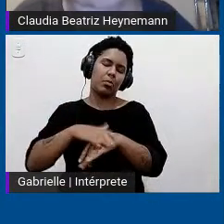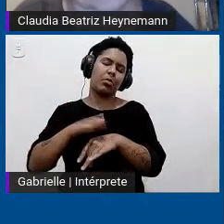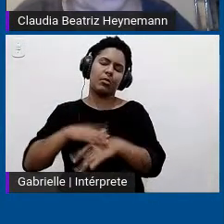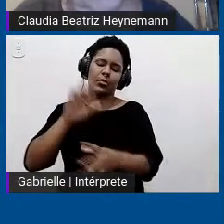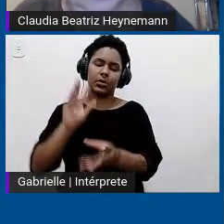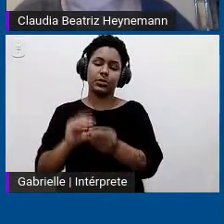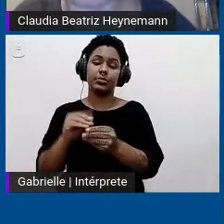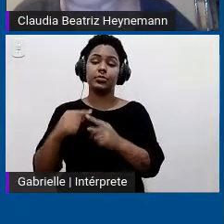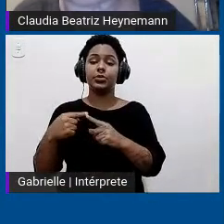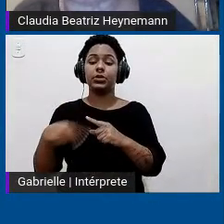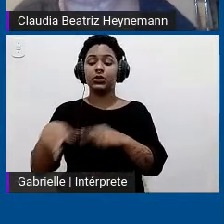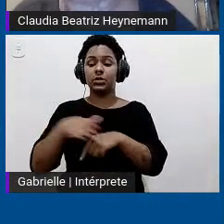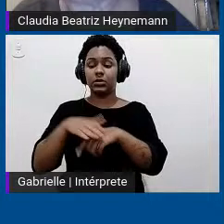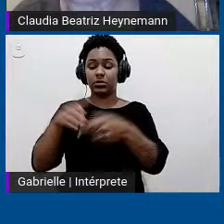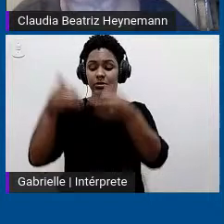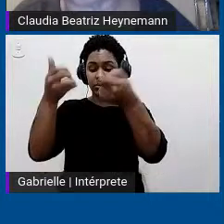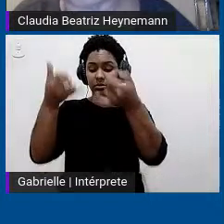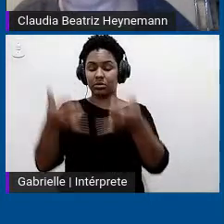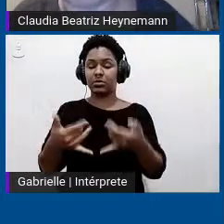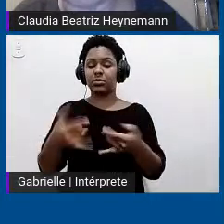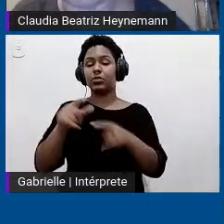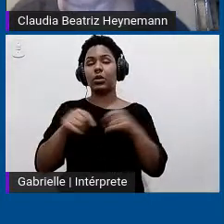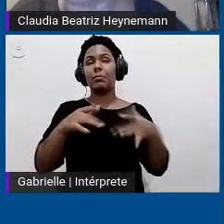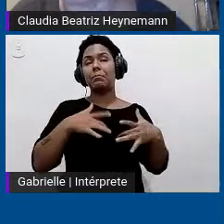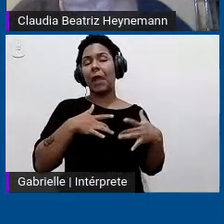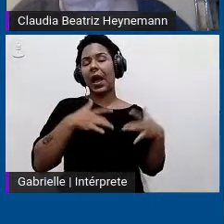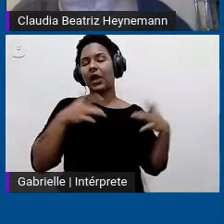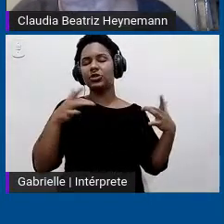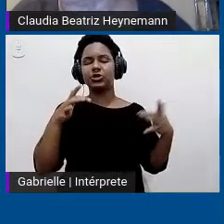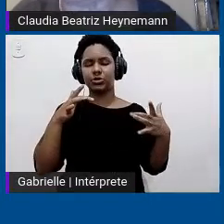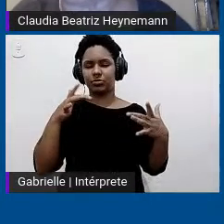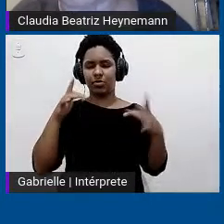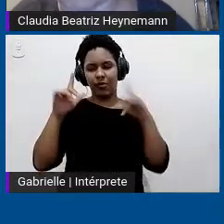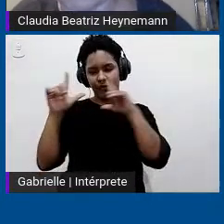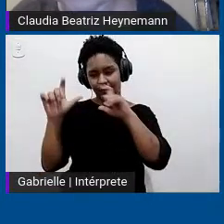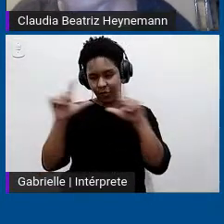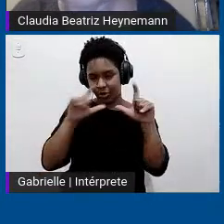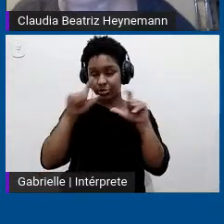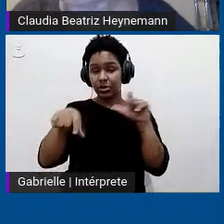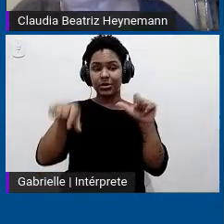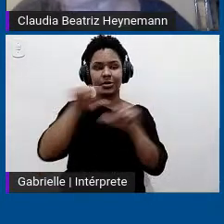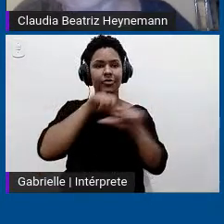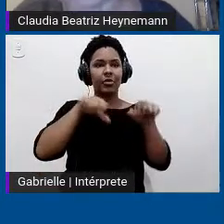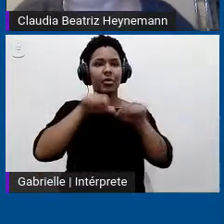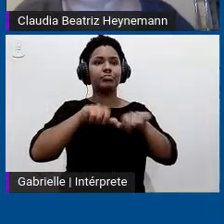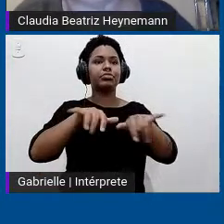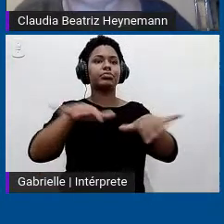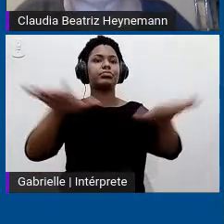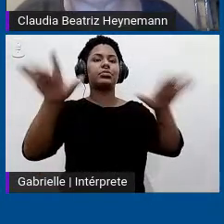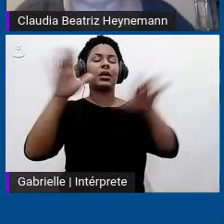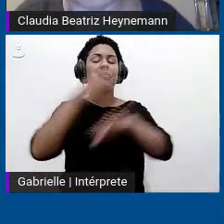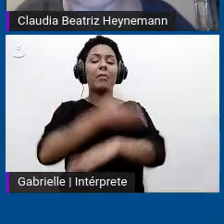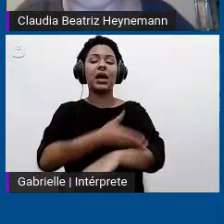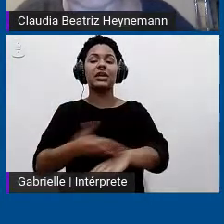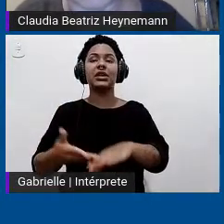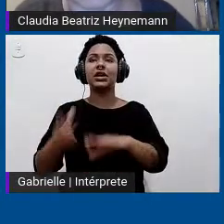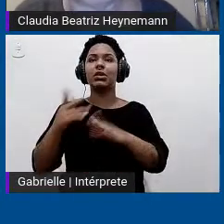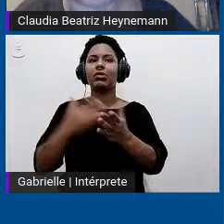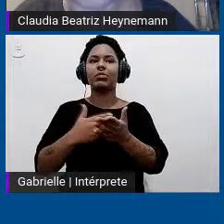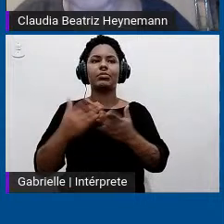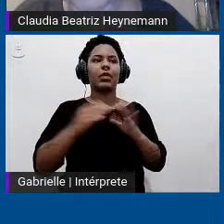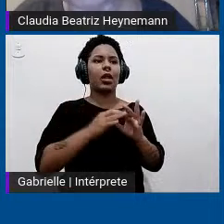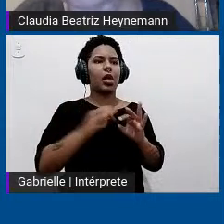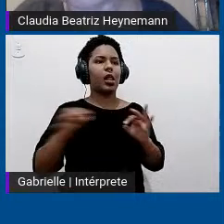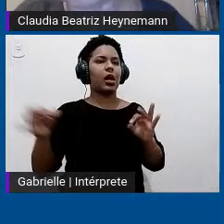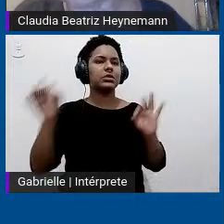porque ele descreve, né, que a paixão pela fotografia transformara-se em mania geral que se prolongara por semanas e meses.